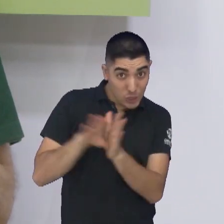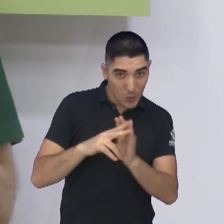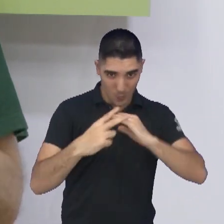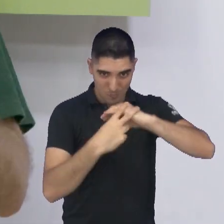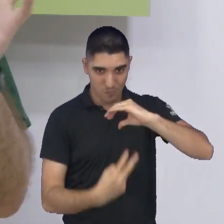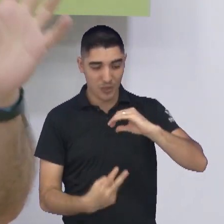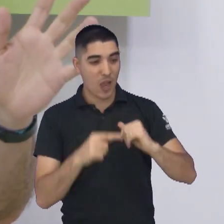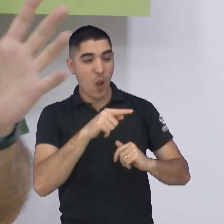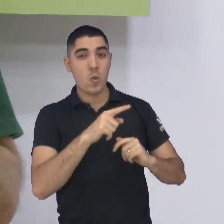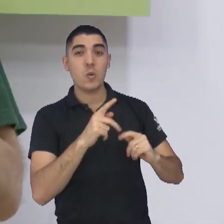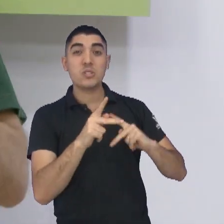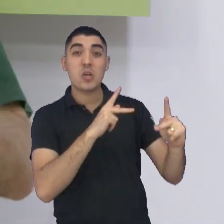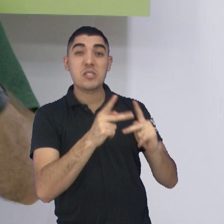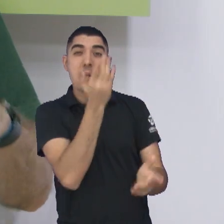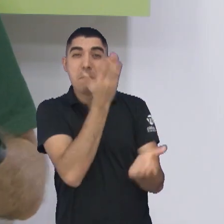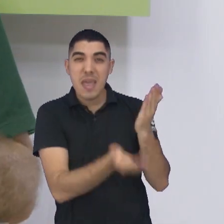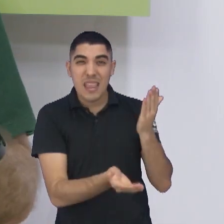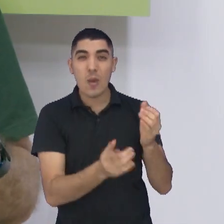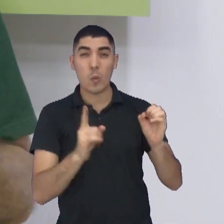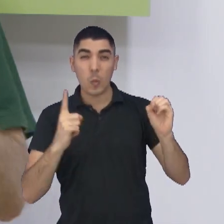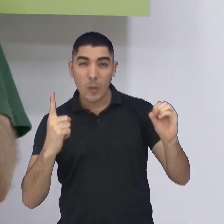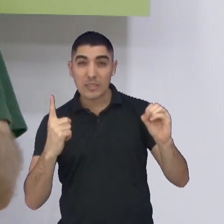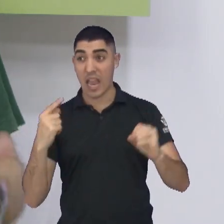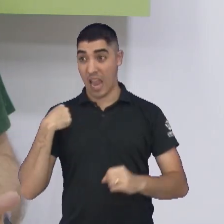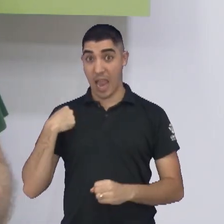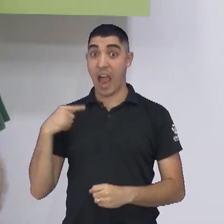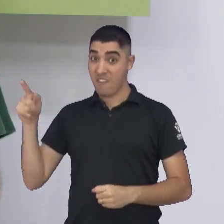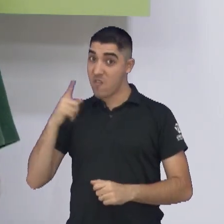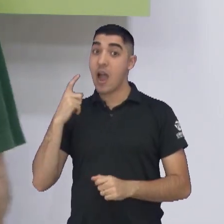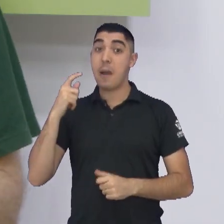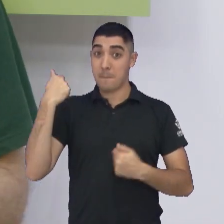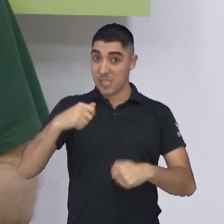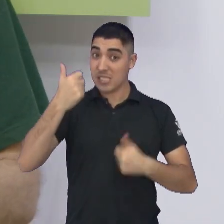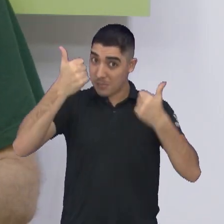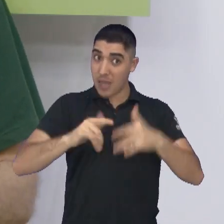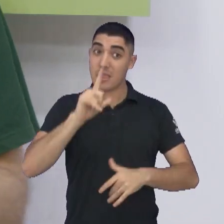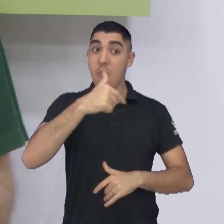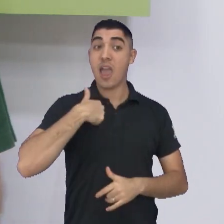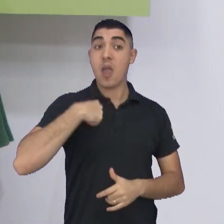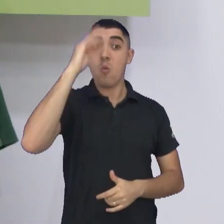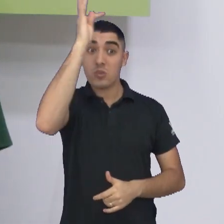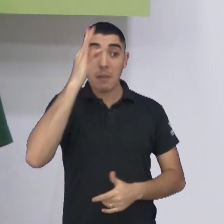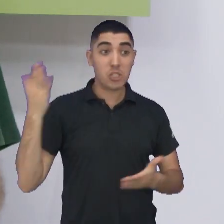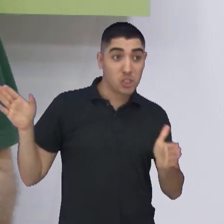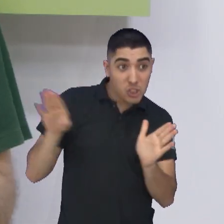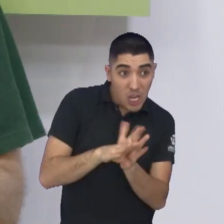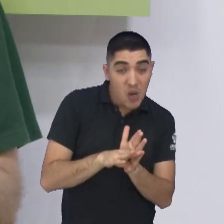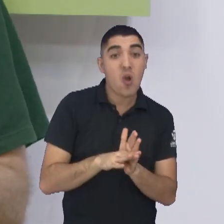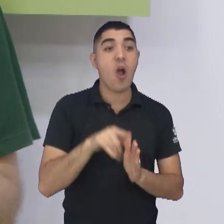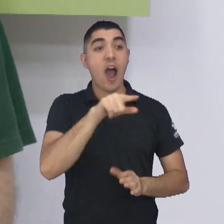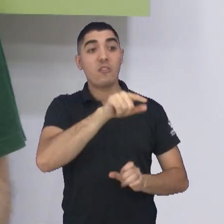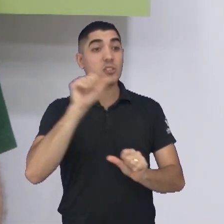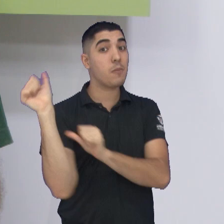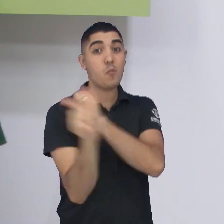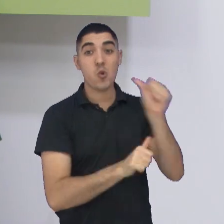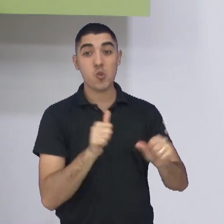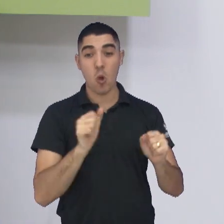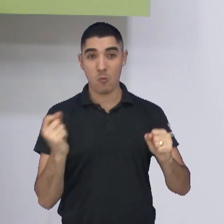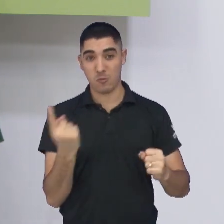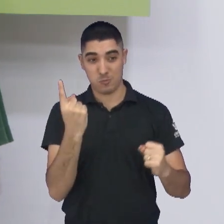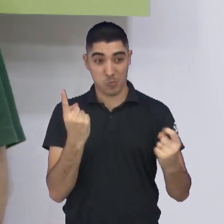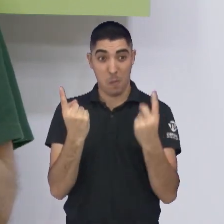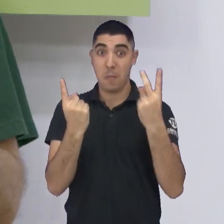Ela falou assim, tem que falar que quando eu cheguei mudou, virou o jogo. Tudo bem, deve estar vestindo umas 10 meias de lã